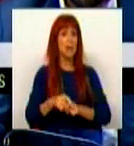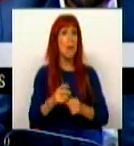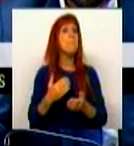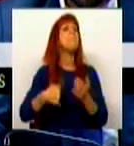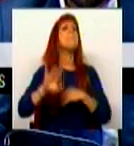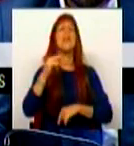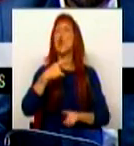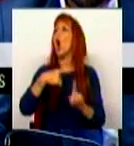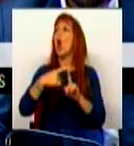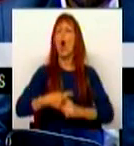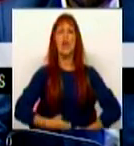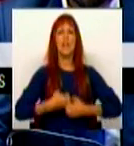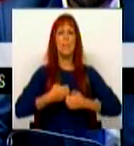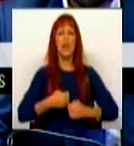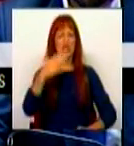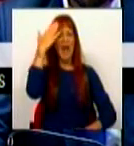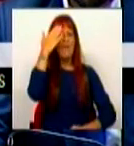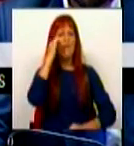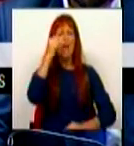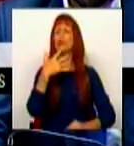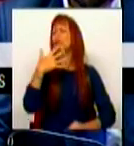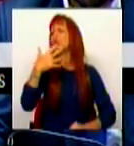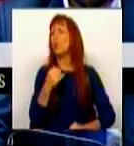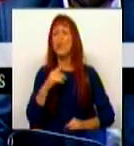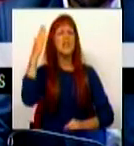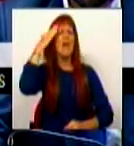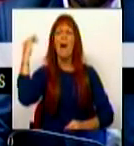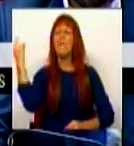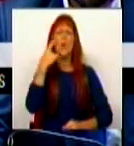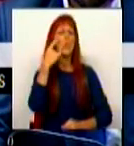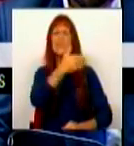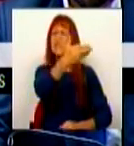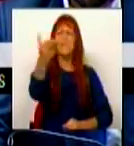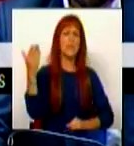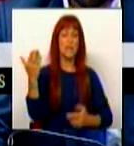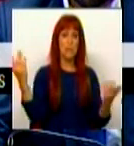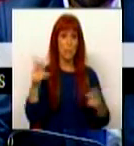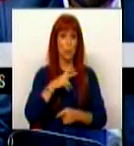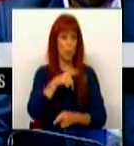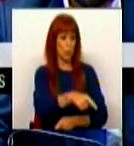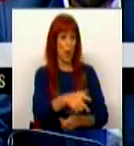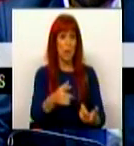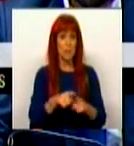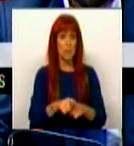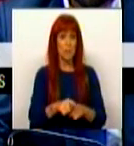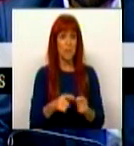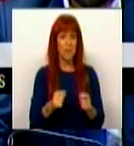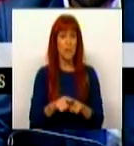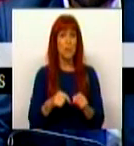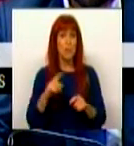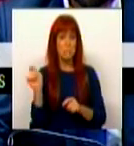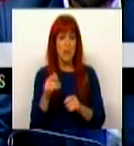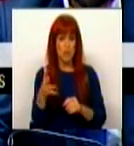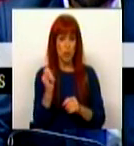mais otimista nas suas projeções, de todas as projeções conhecidas para Portugal para os 12 meses